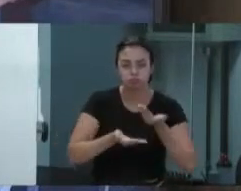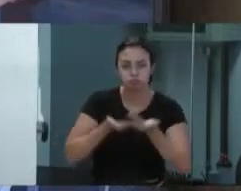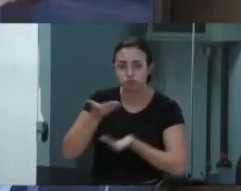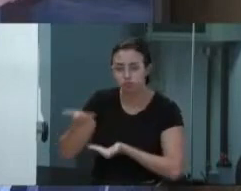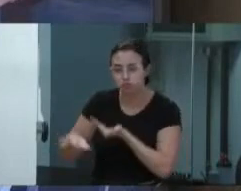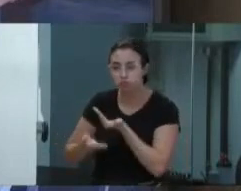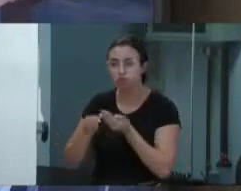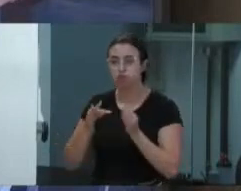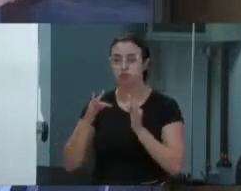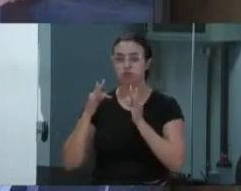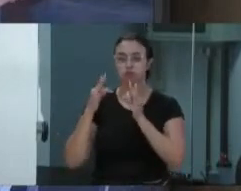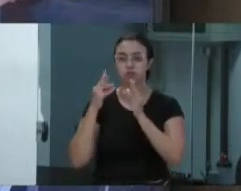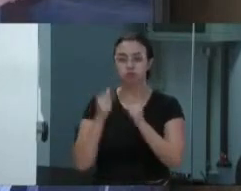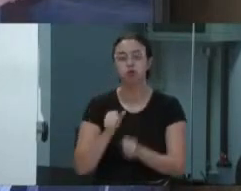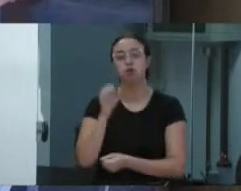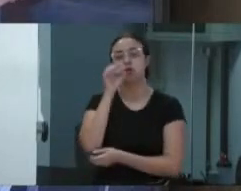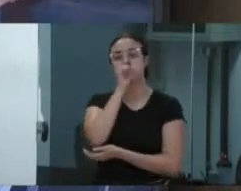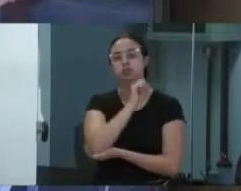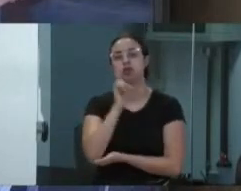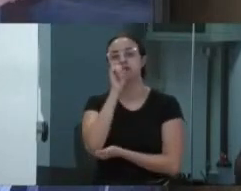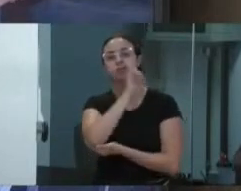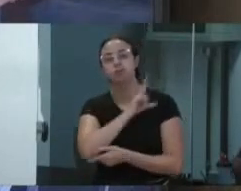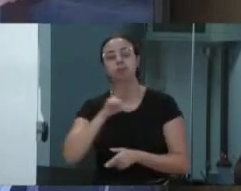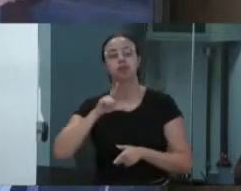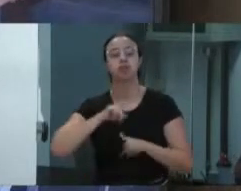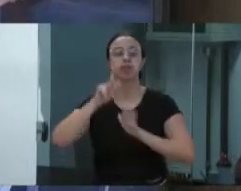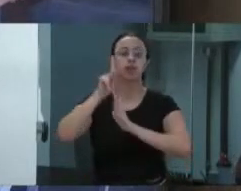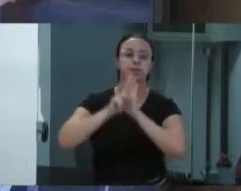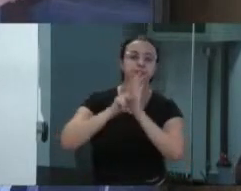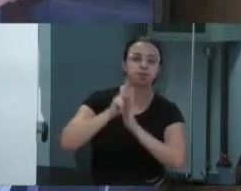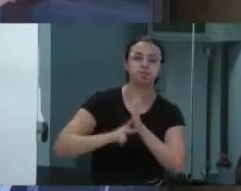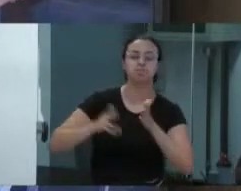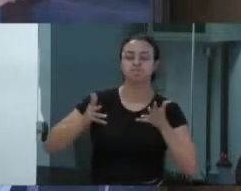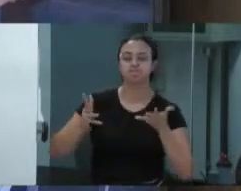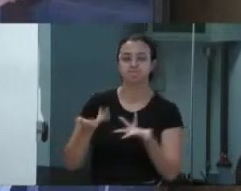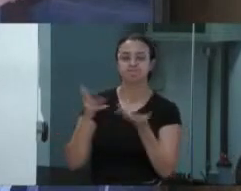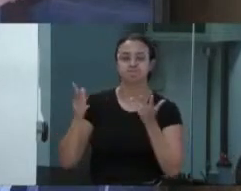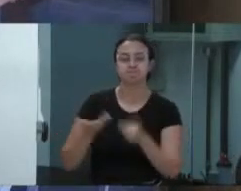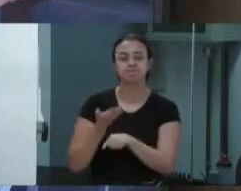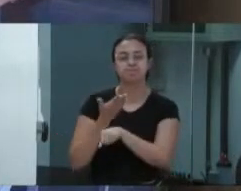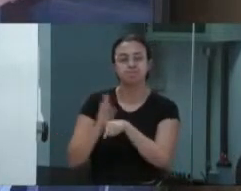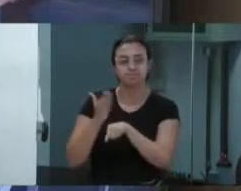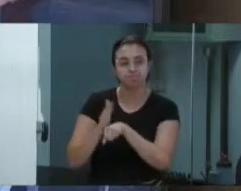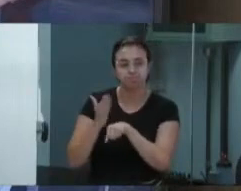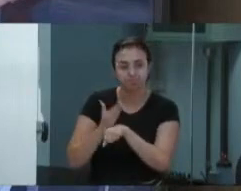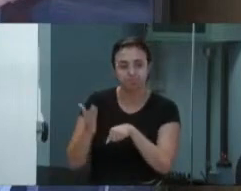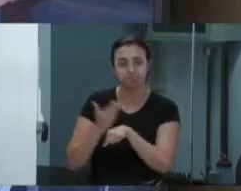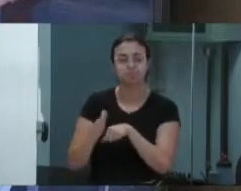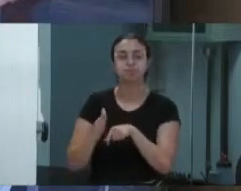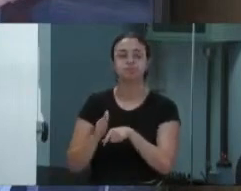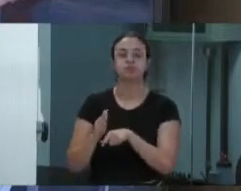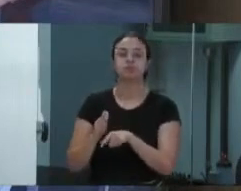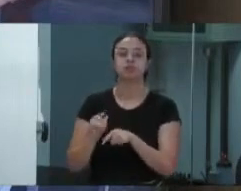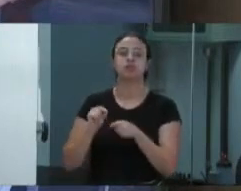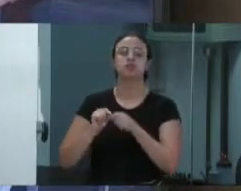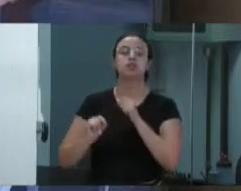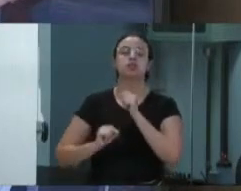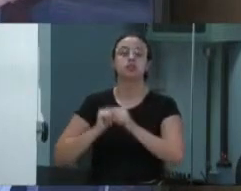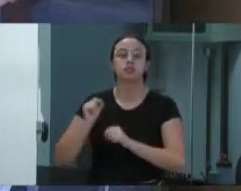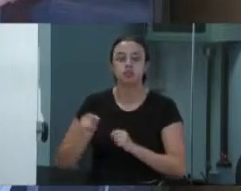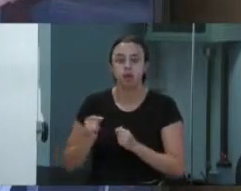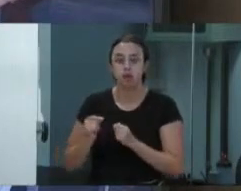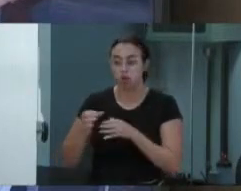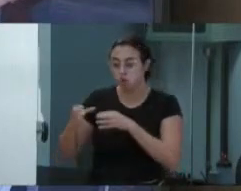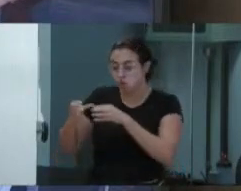Então, todos os finais de semana, a gente tem atividades na comunidade, assim como também durante a semana, onde a gente faz os mutirões,